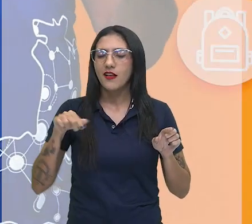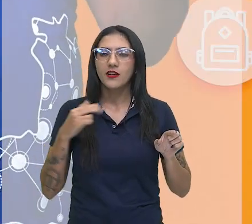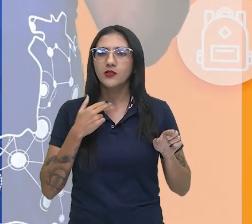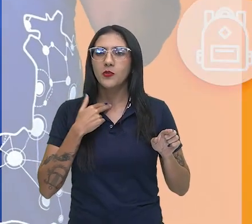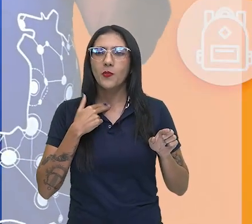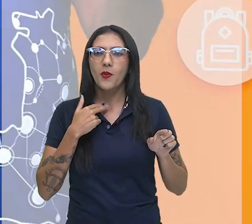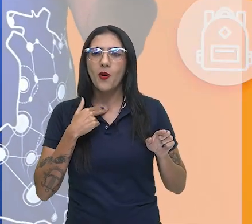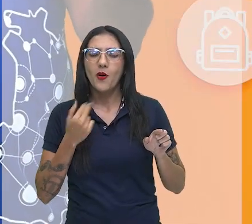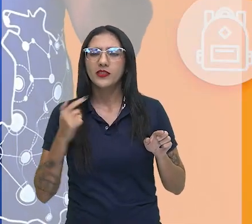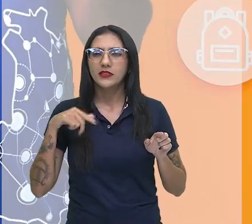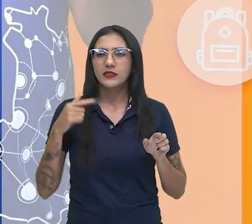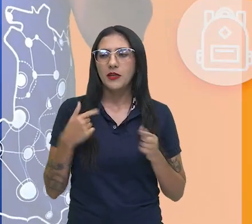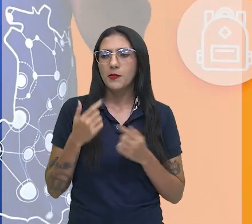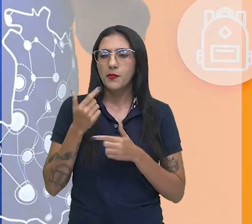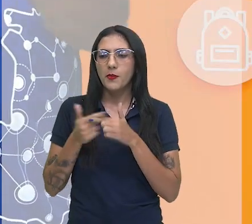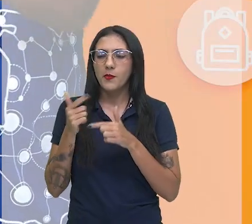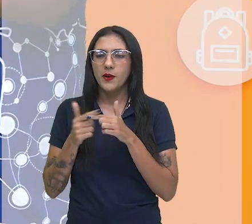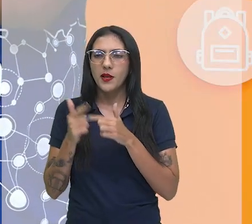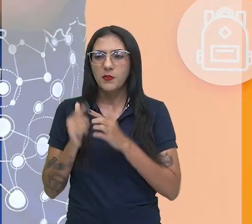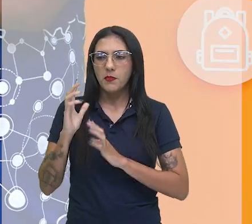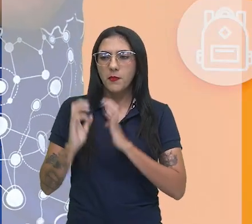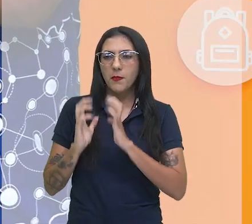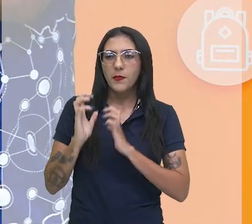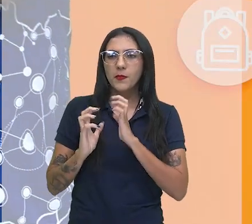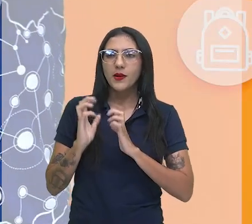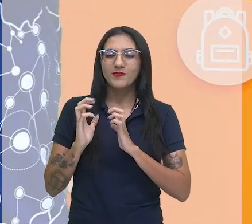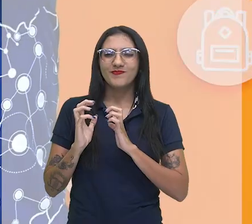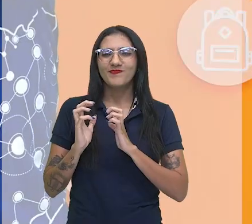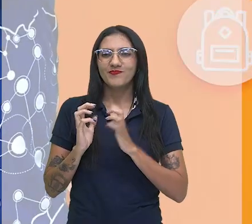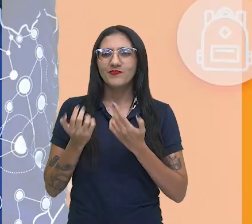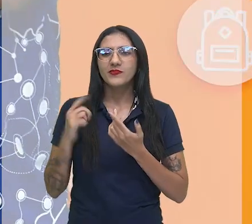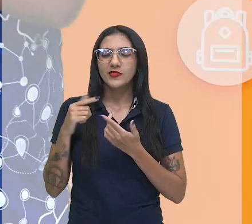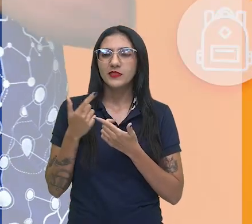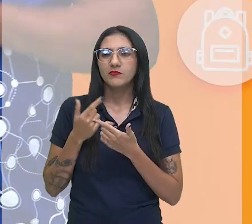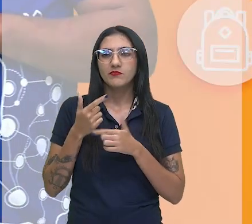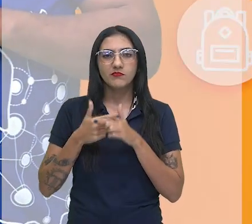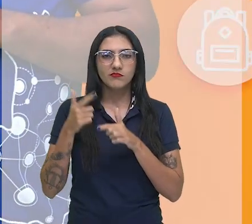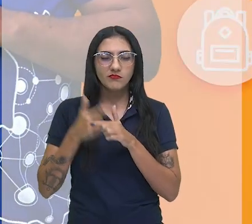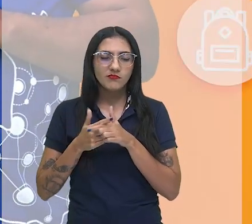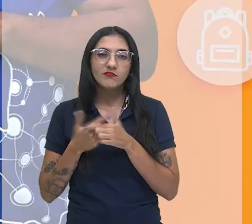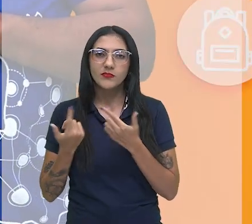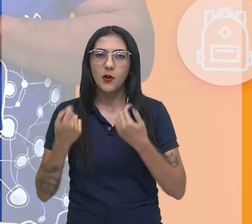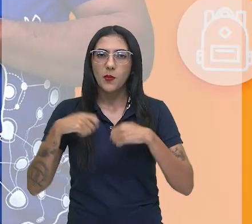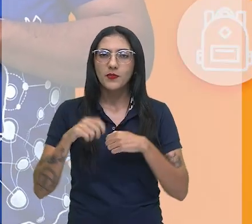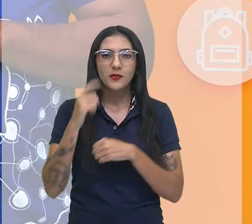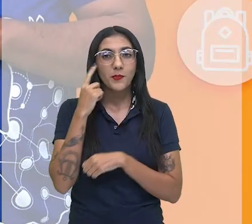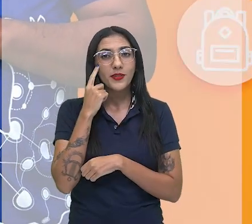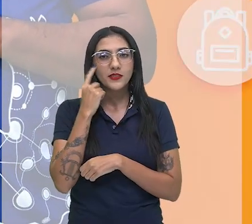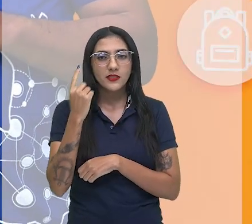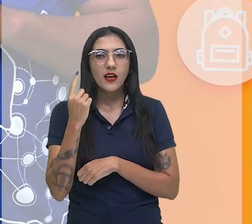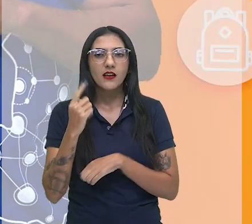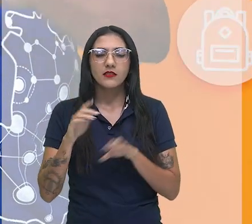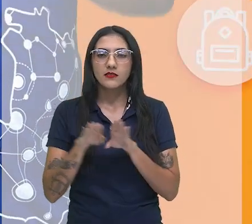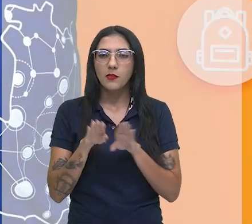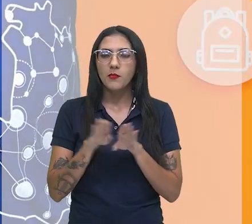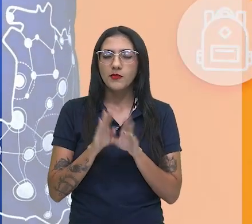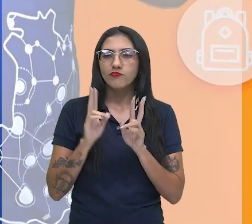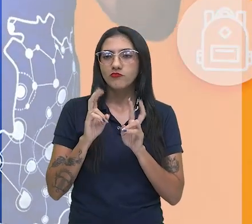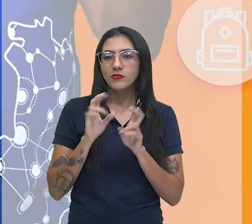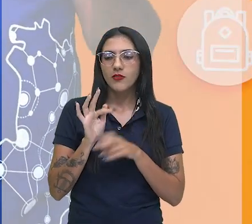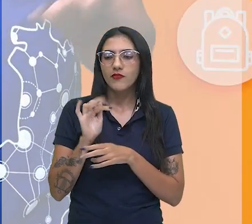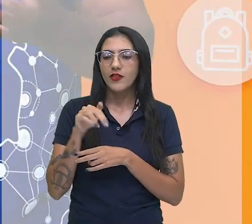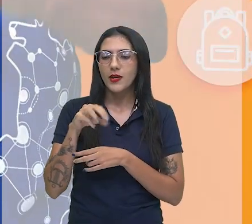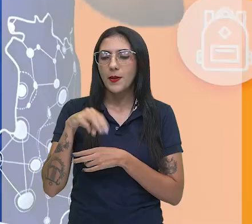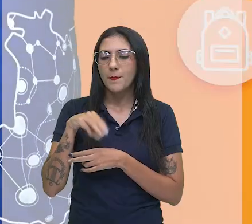vai lá e quer tomar satisfação. Olha só, né? Então, é um caso a se pensar. Feminicídio. Então, a